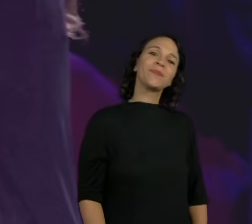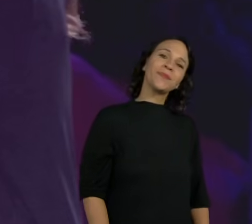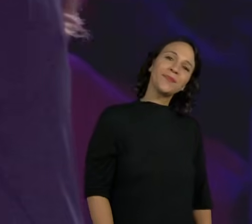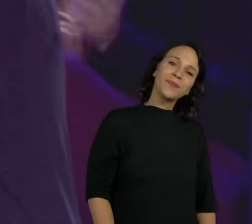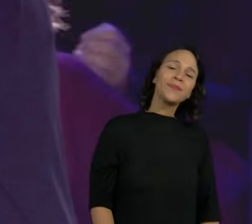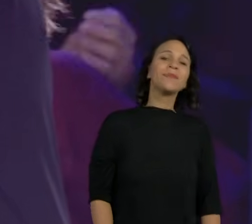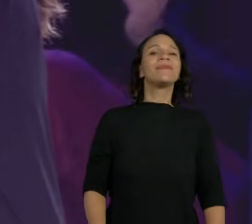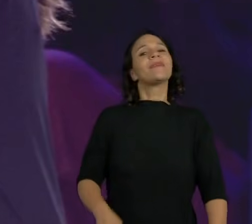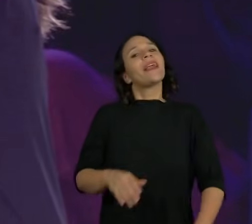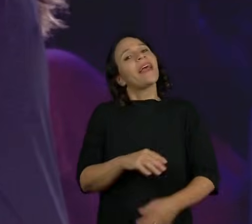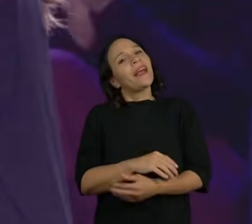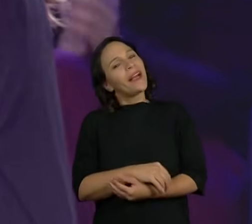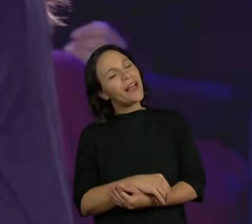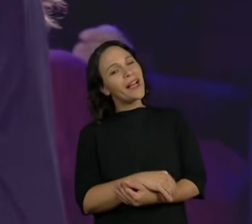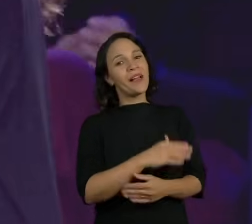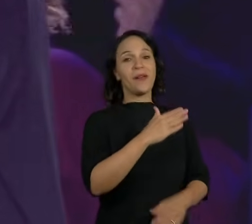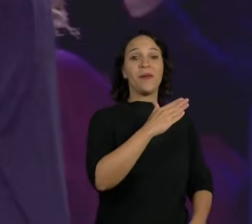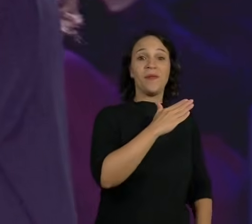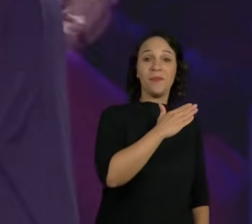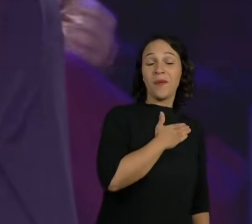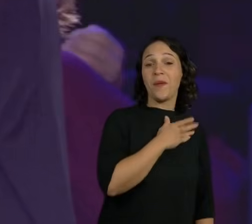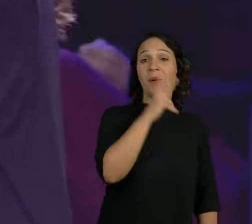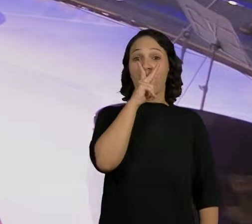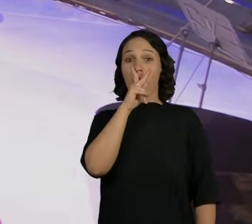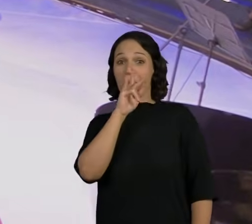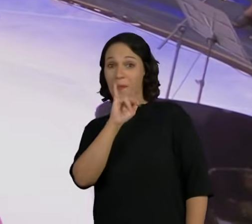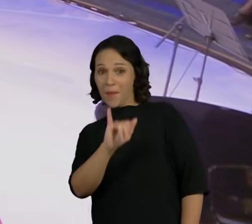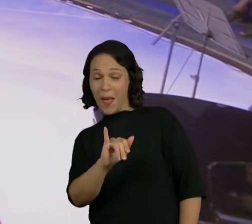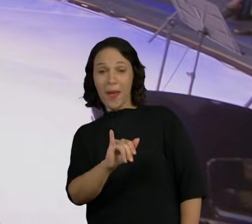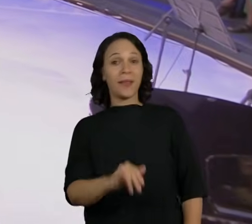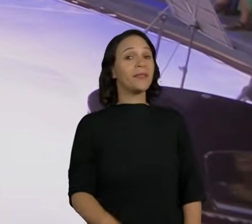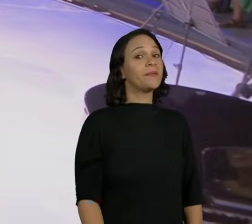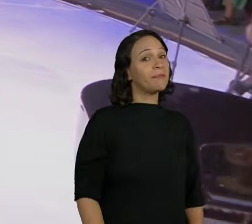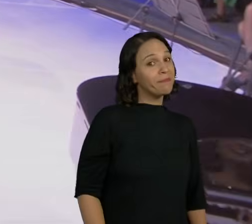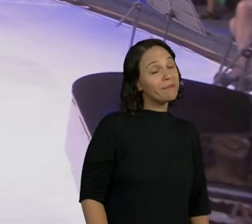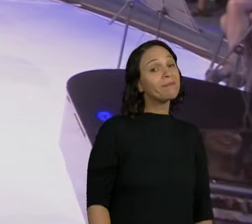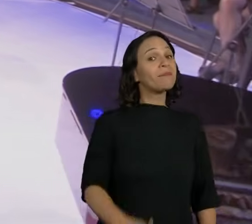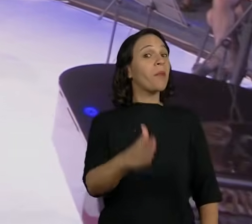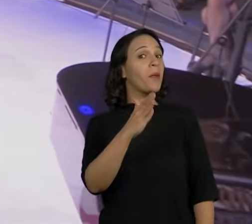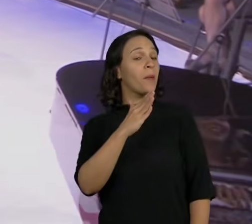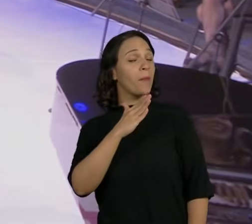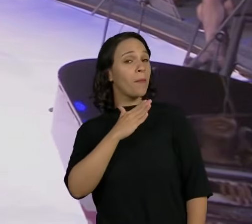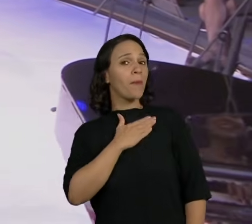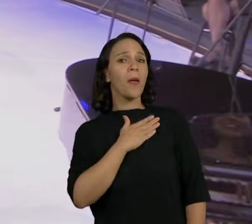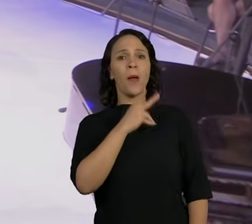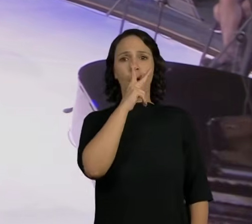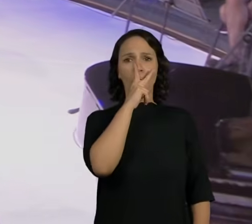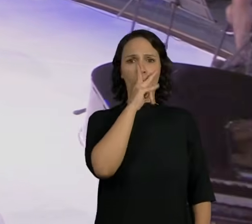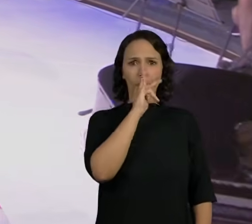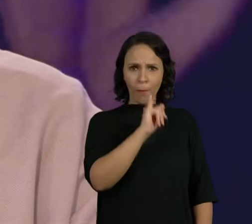Ai, ai, meu pai, ai, meu pai. Ai, ai, meu pai, ai, meu